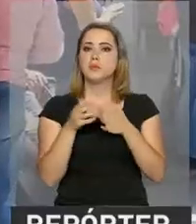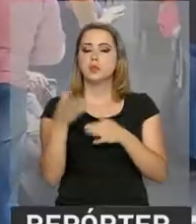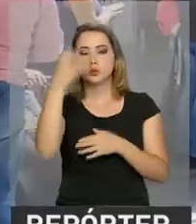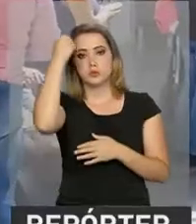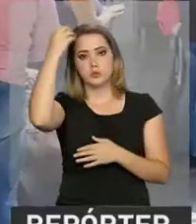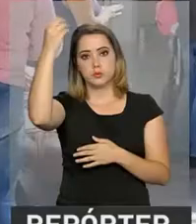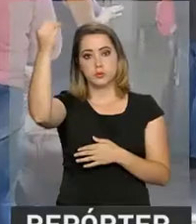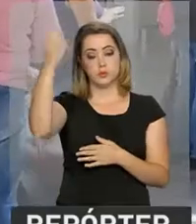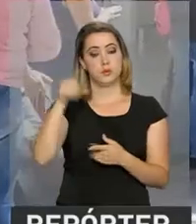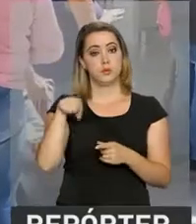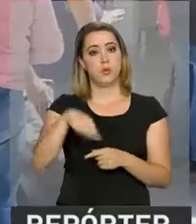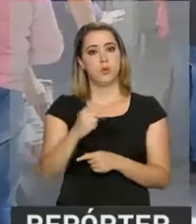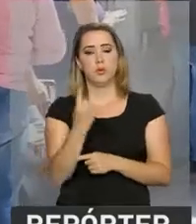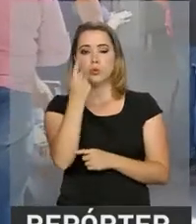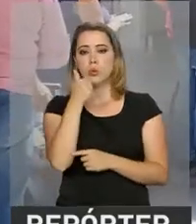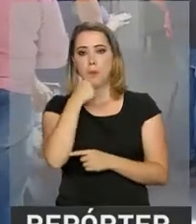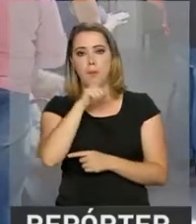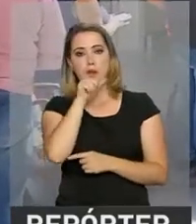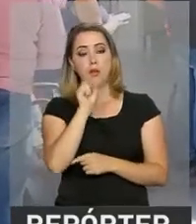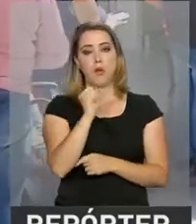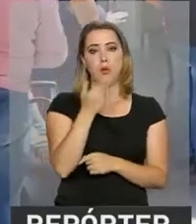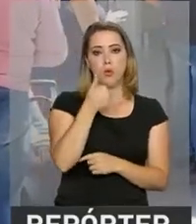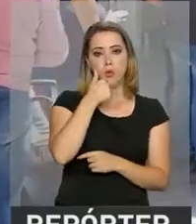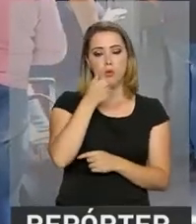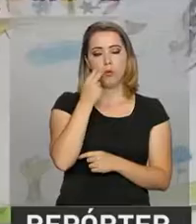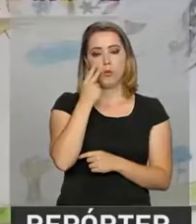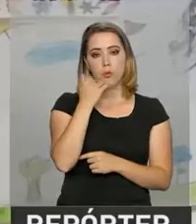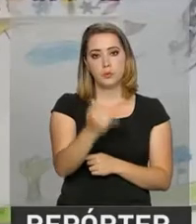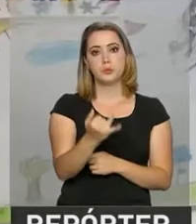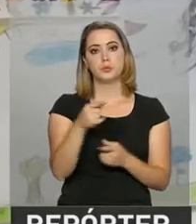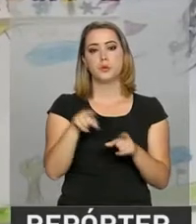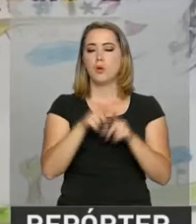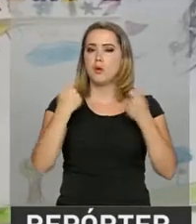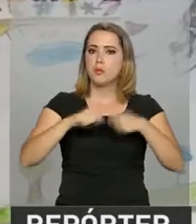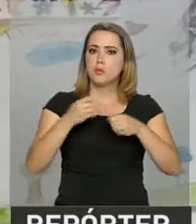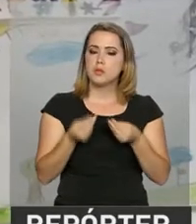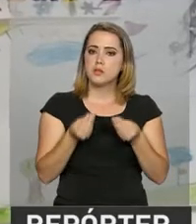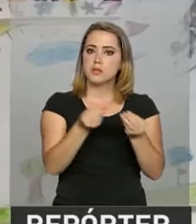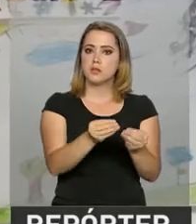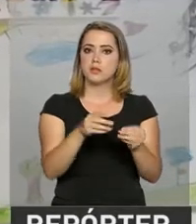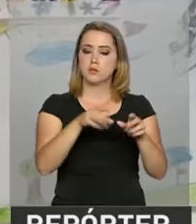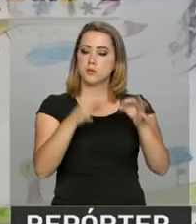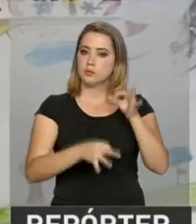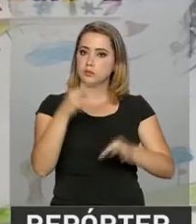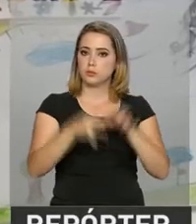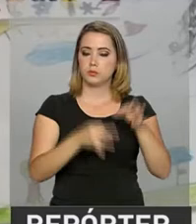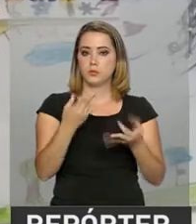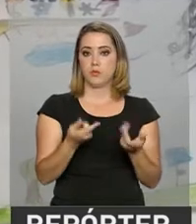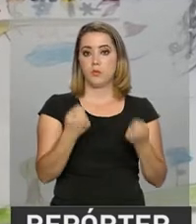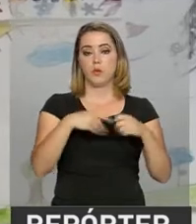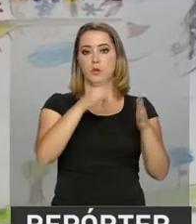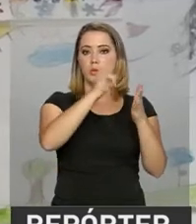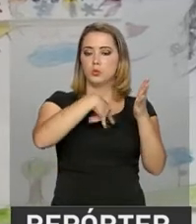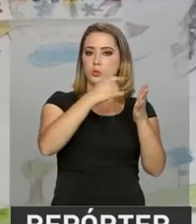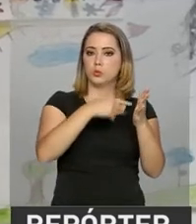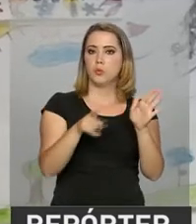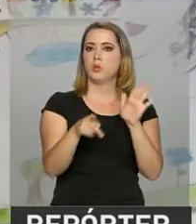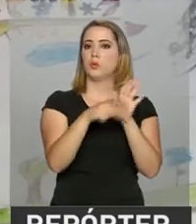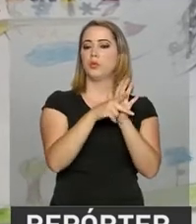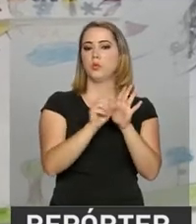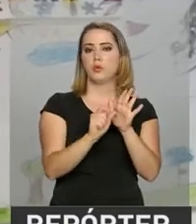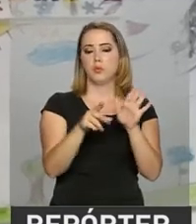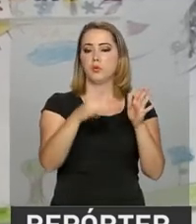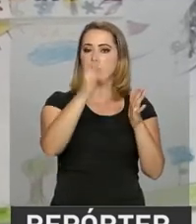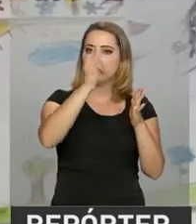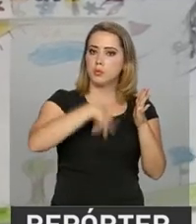criança, um dos pais deverá comparecer à vara da infância, portando seu documento pessoal e o documento da criança, certidão